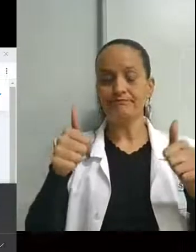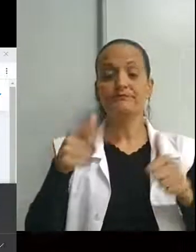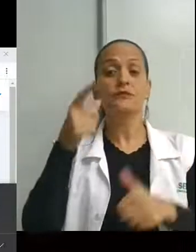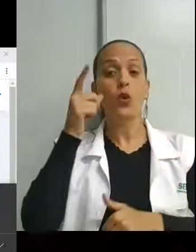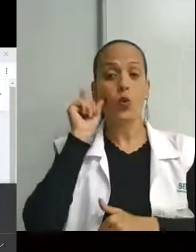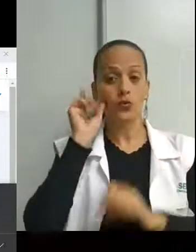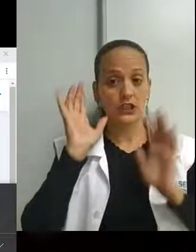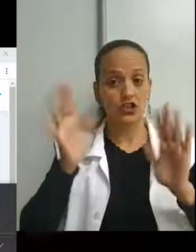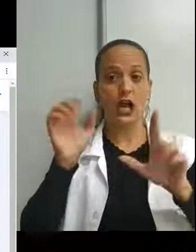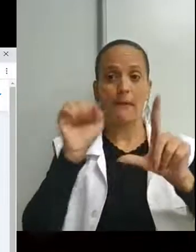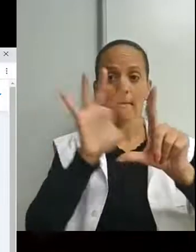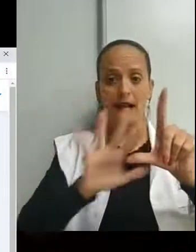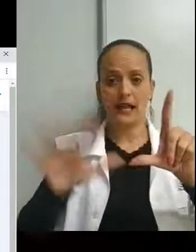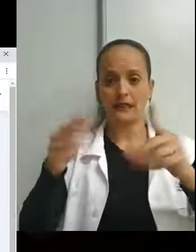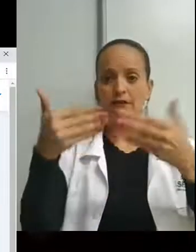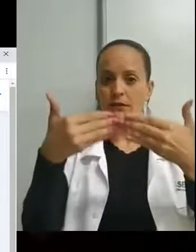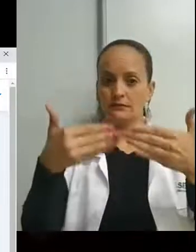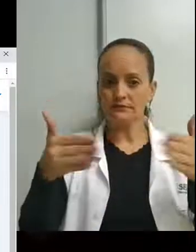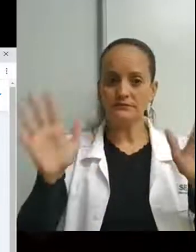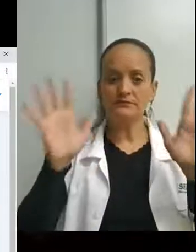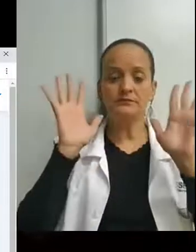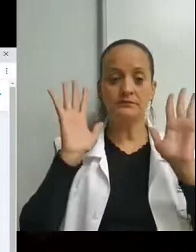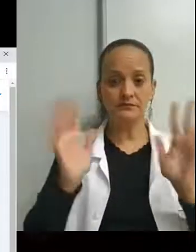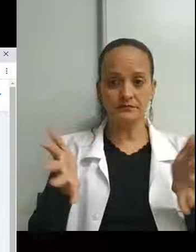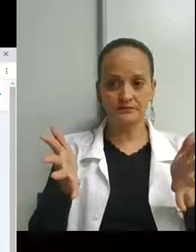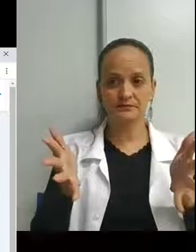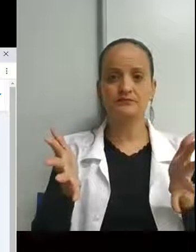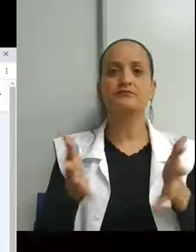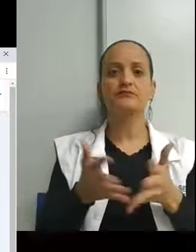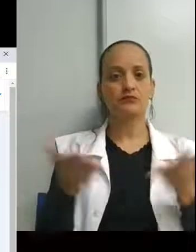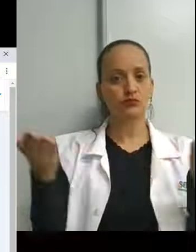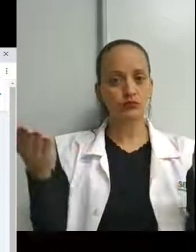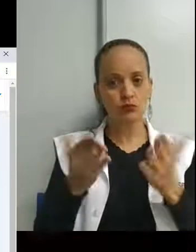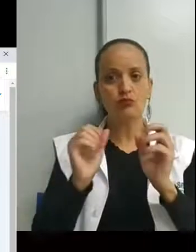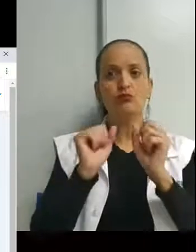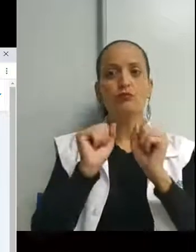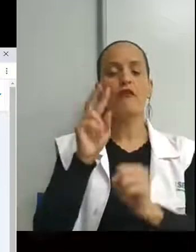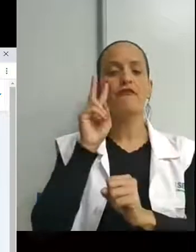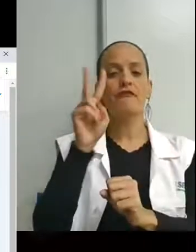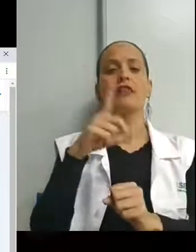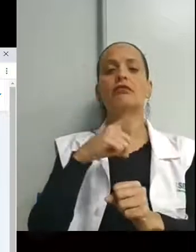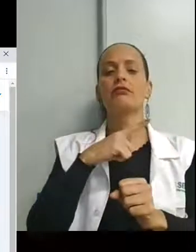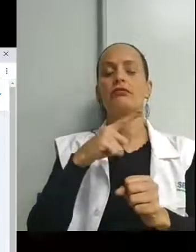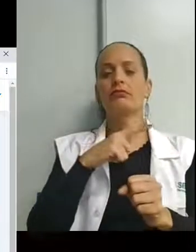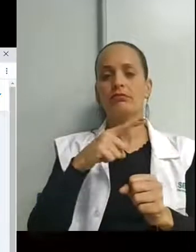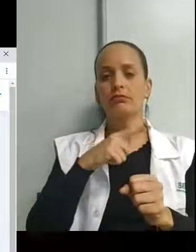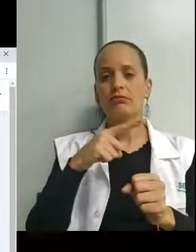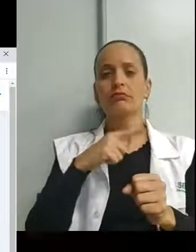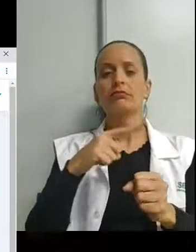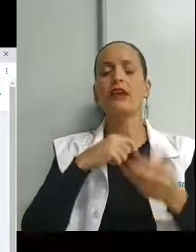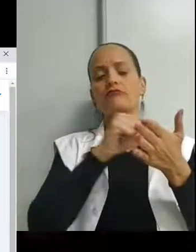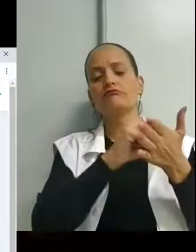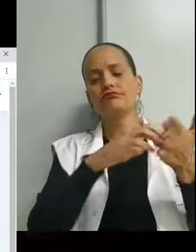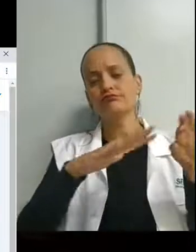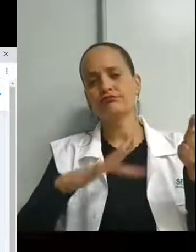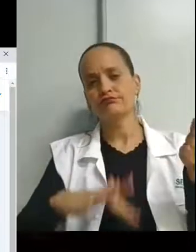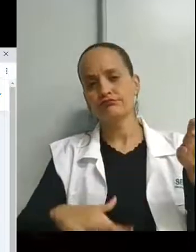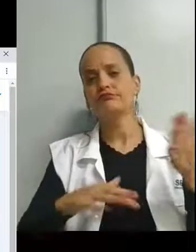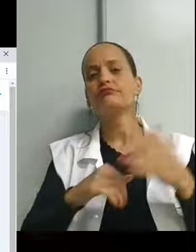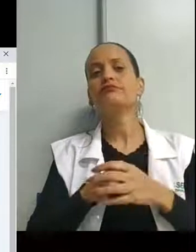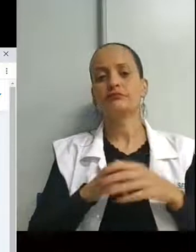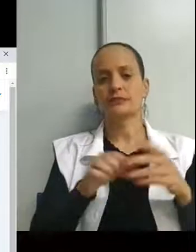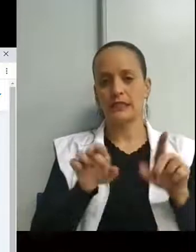grupo, né? O conteúdo já está disponível aqui para quem já enviou as atividades, para quem já finalizou a UC, eu já corrigi as atividades, né?